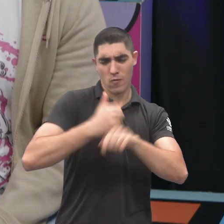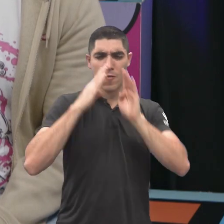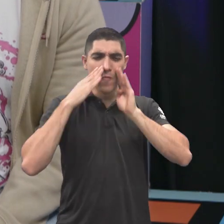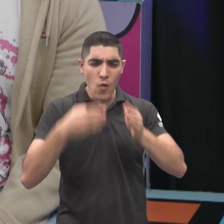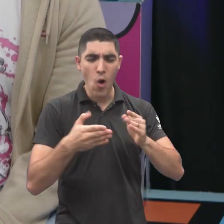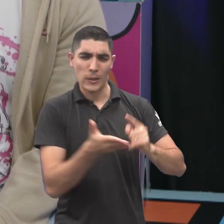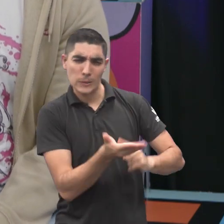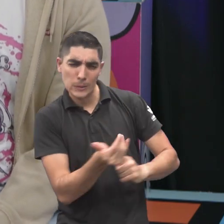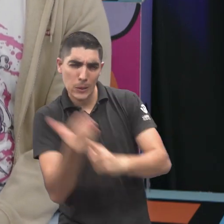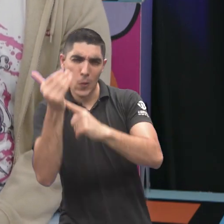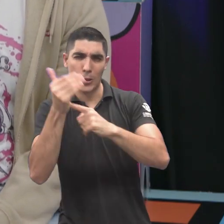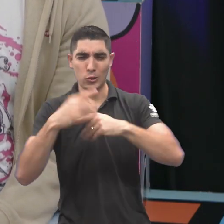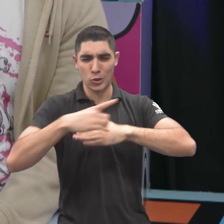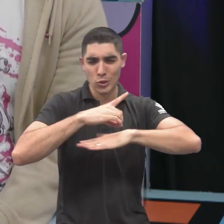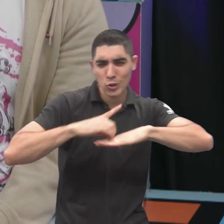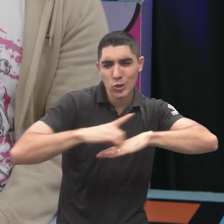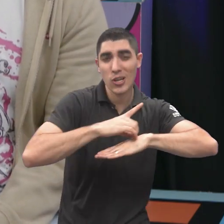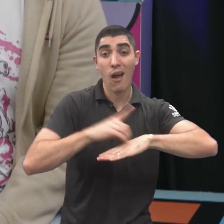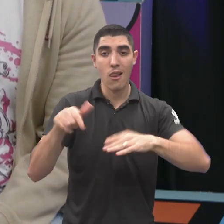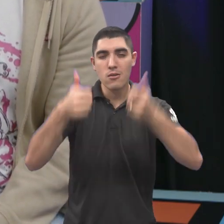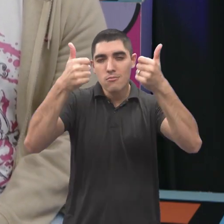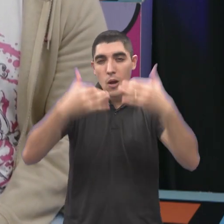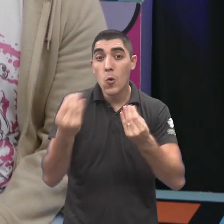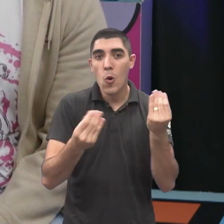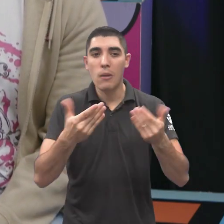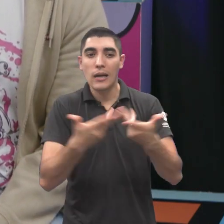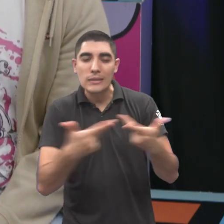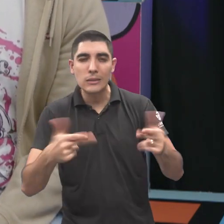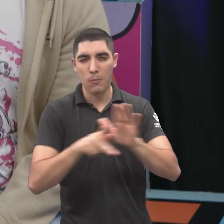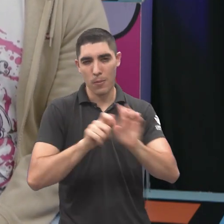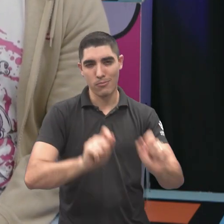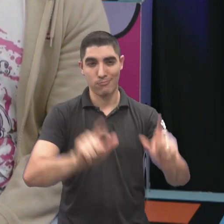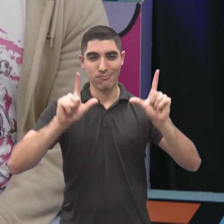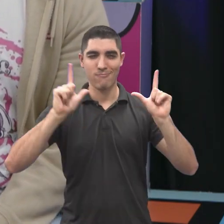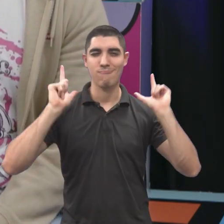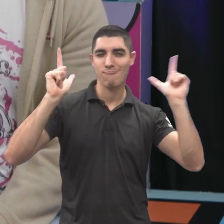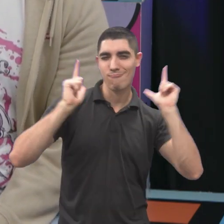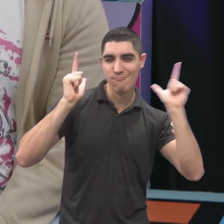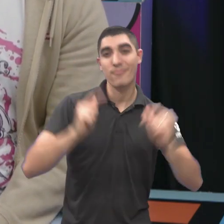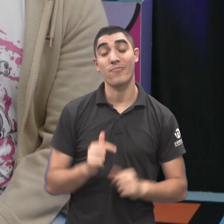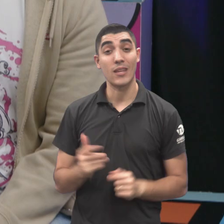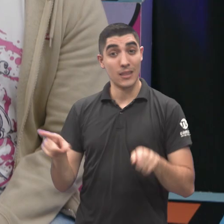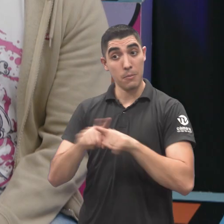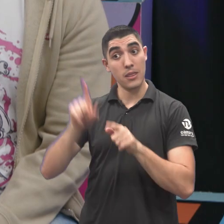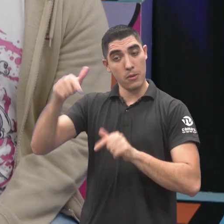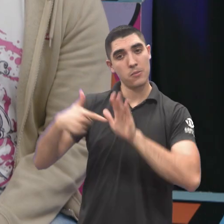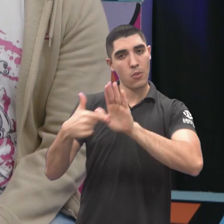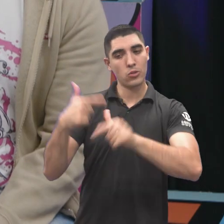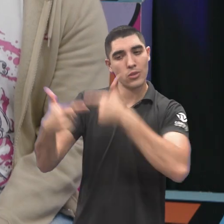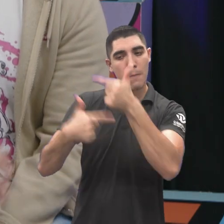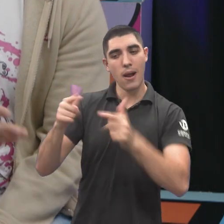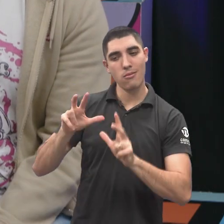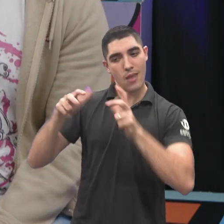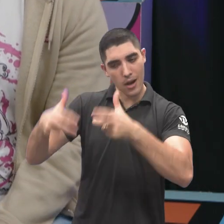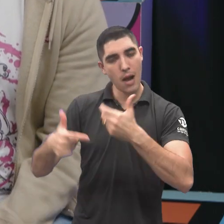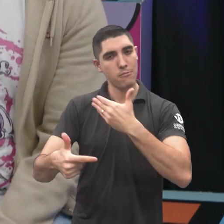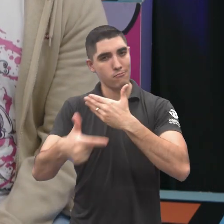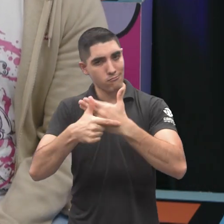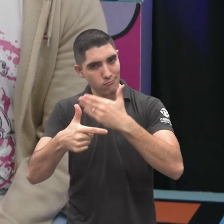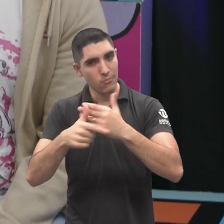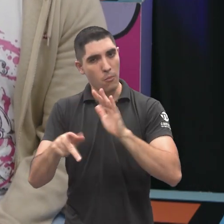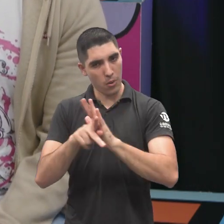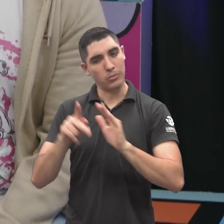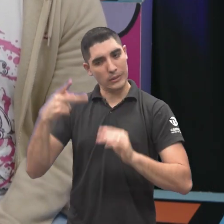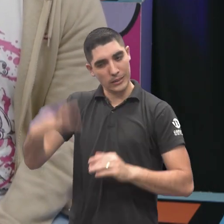digital, que está compartilhando as tendências, o que esperar do entretenimento. E tem também ainda hoje o quadro Atividade Legislativa, trazendo os projetos